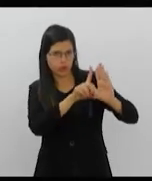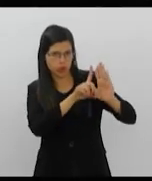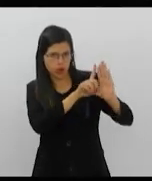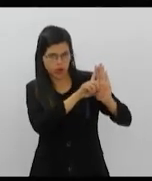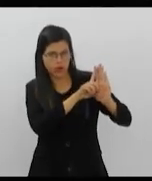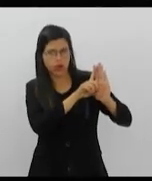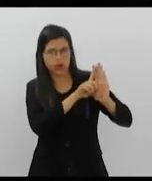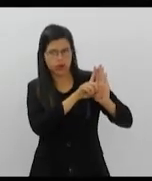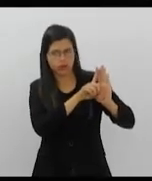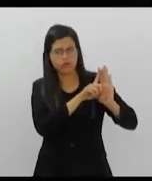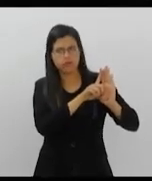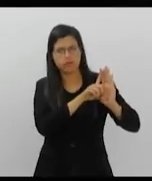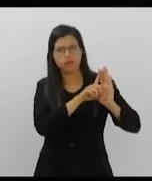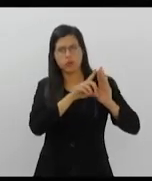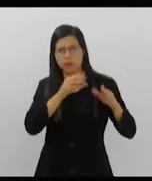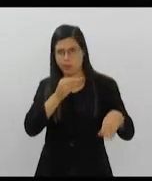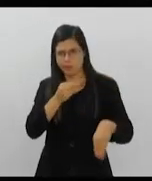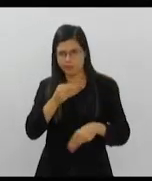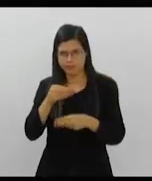complementar